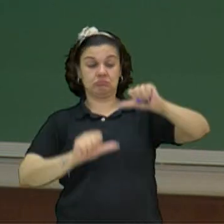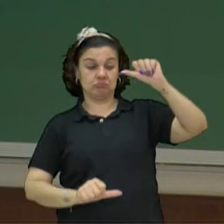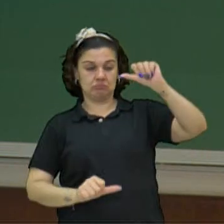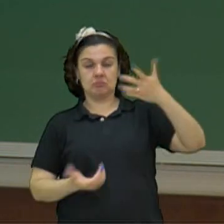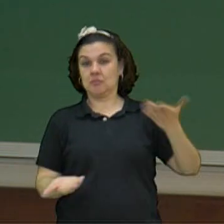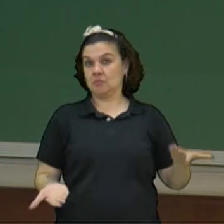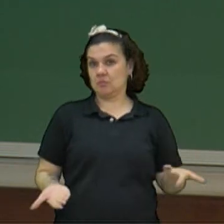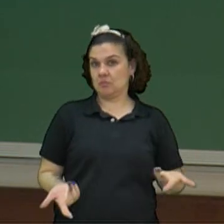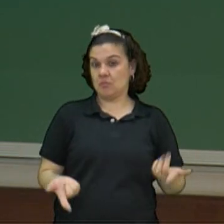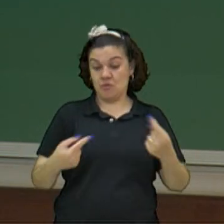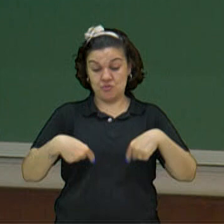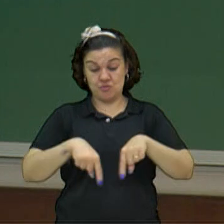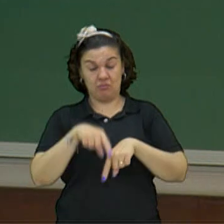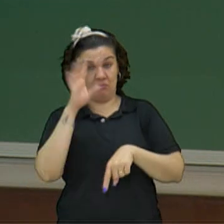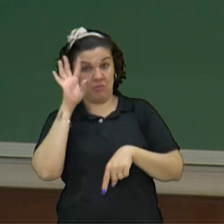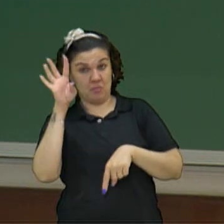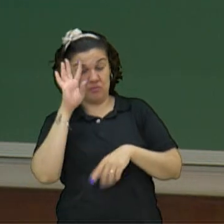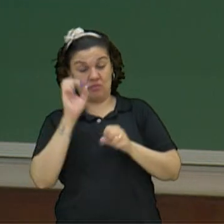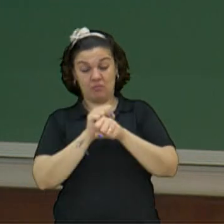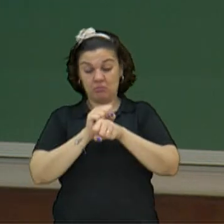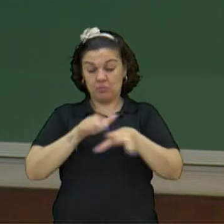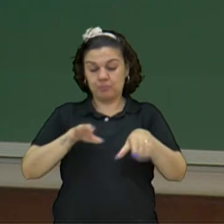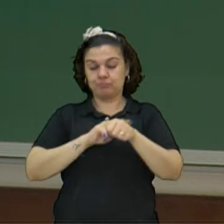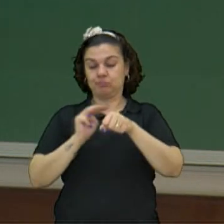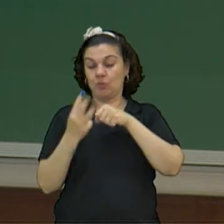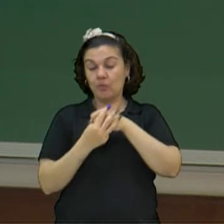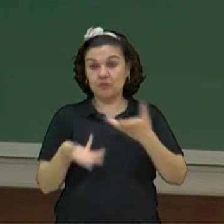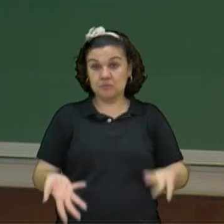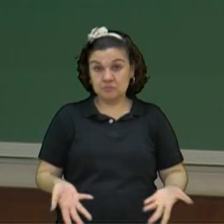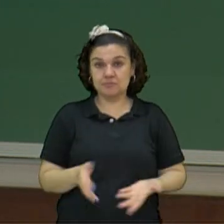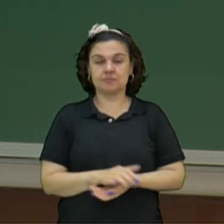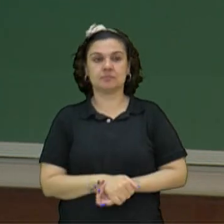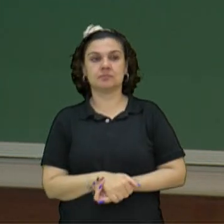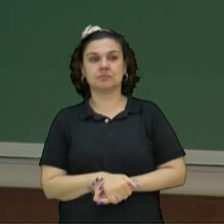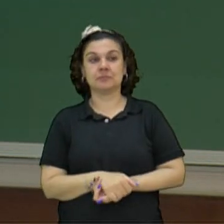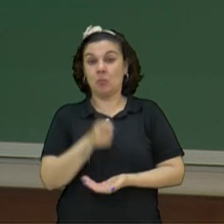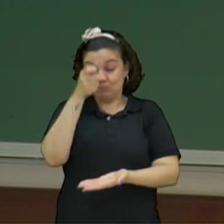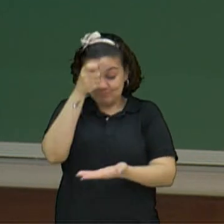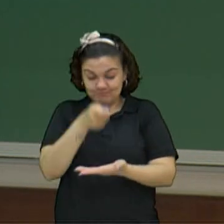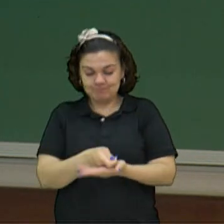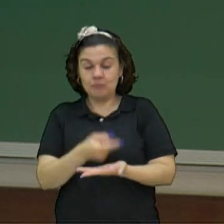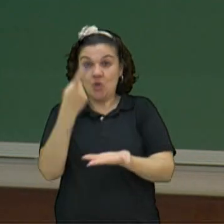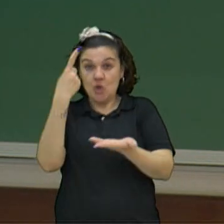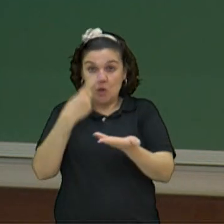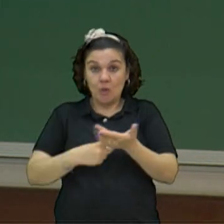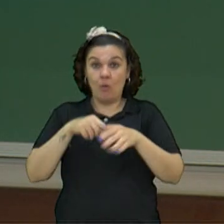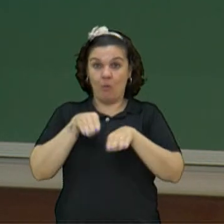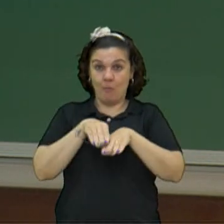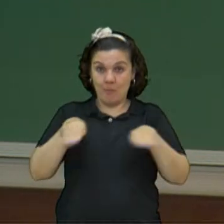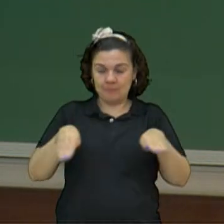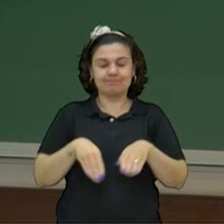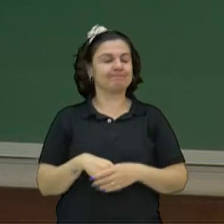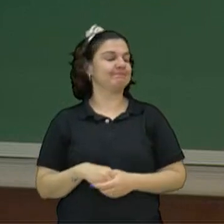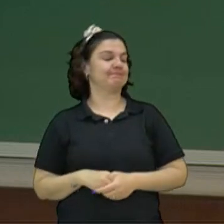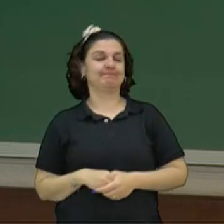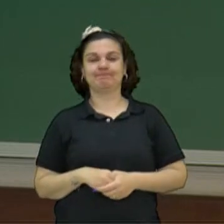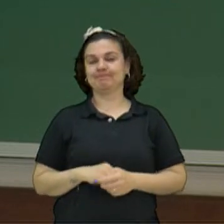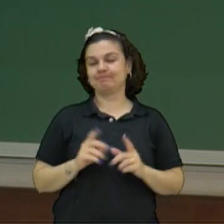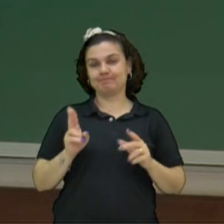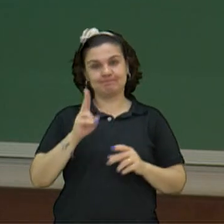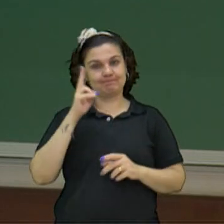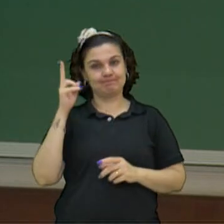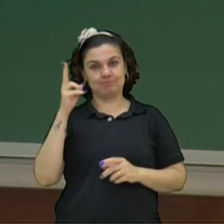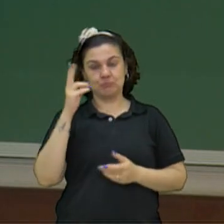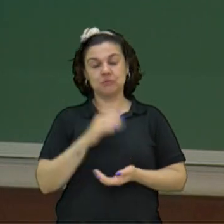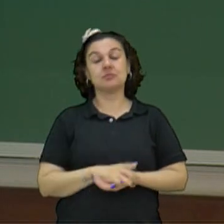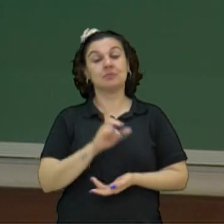ninguém esperava a questão da pandemia. Então, cravar isso e dizer com certeza, a